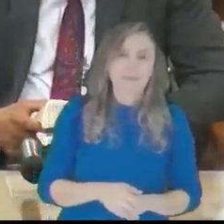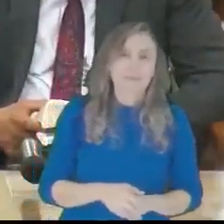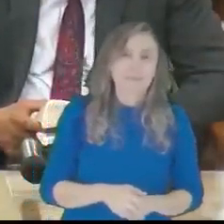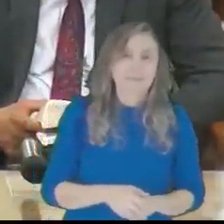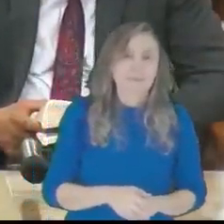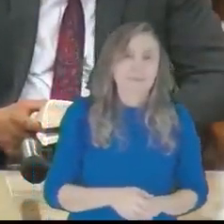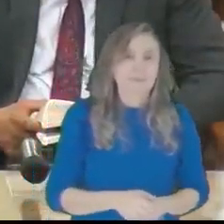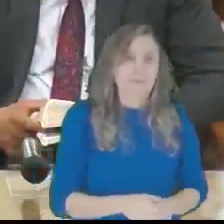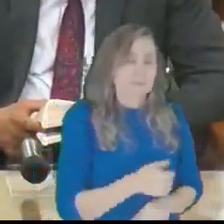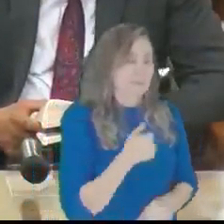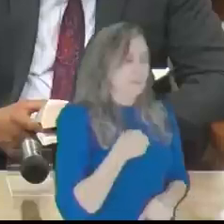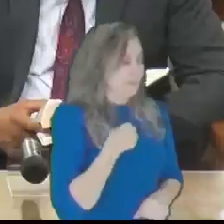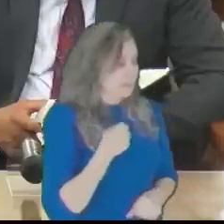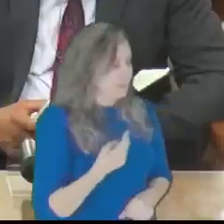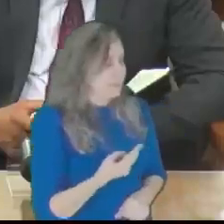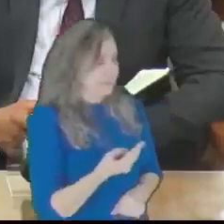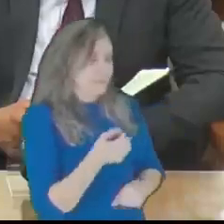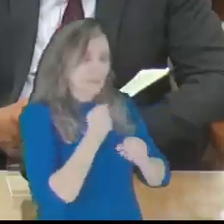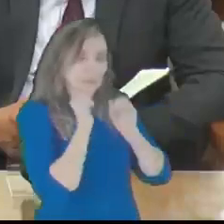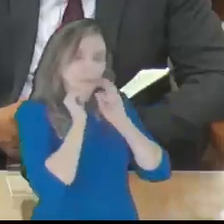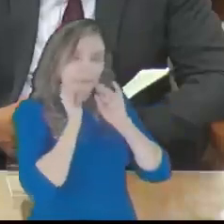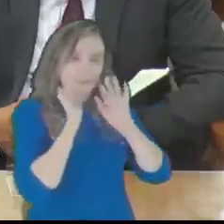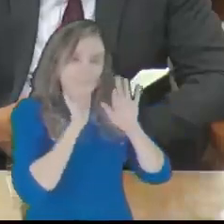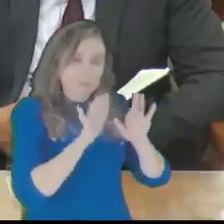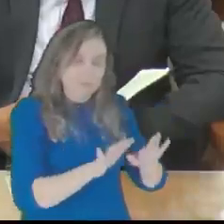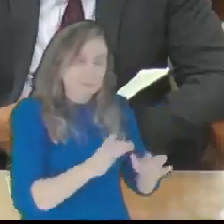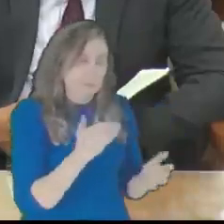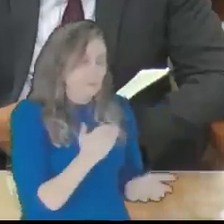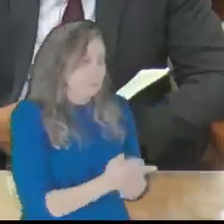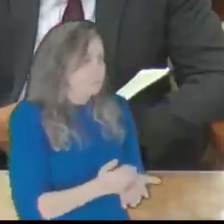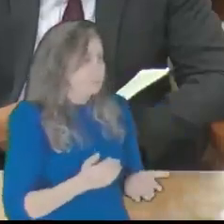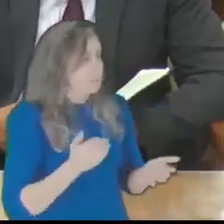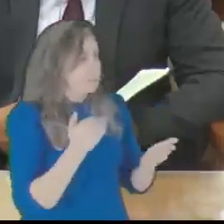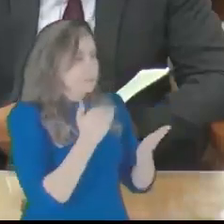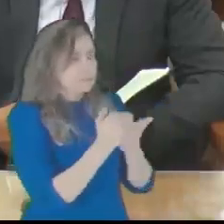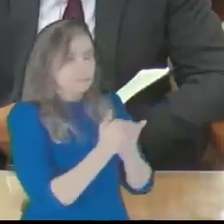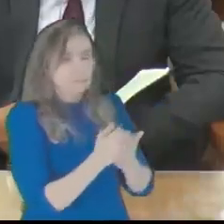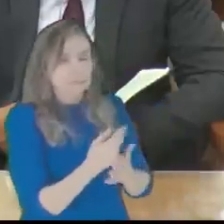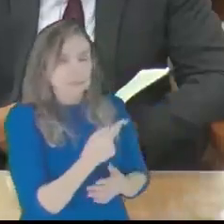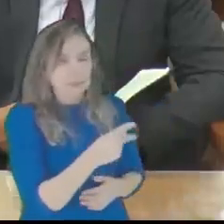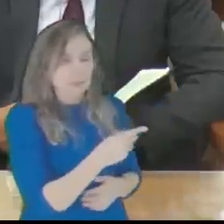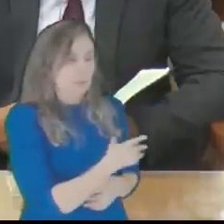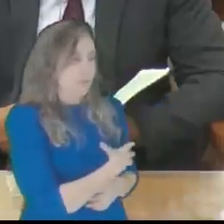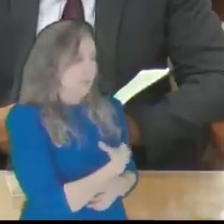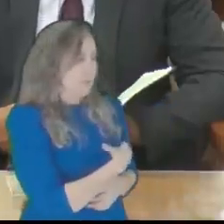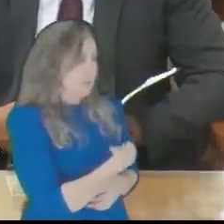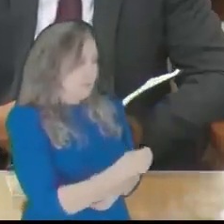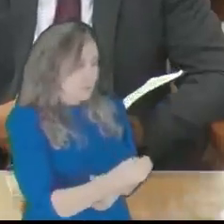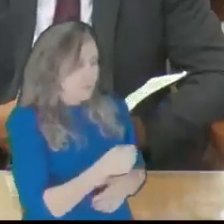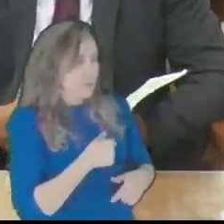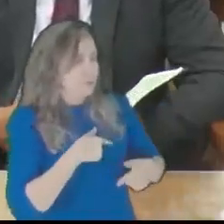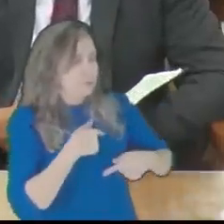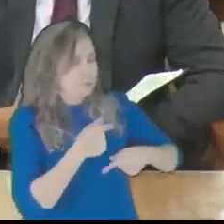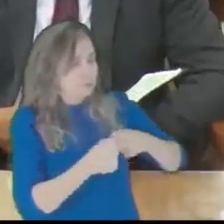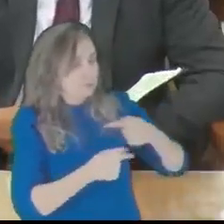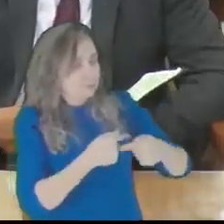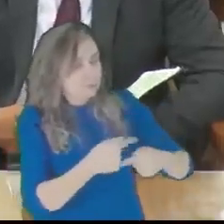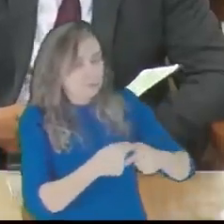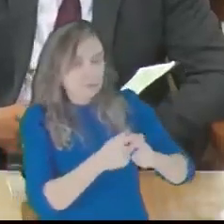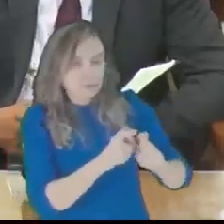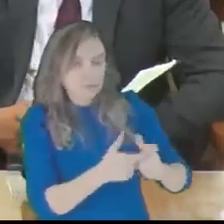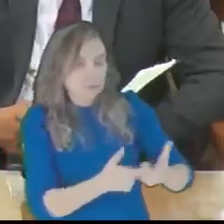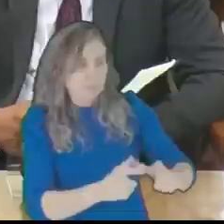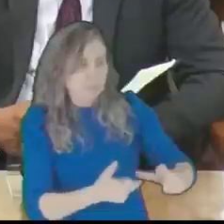te abençoarei grandissimamente e multiplicarei a tua semente. Semente é